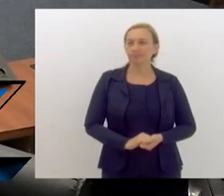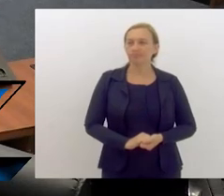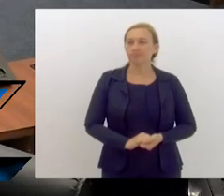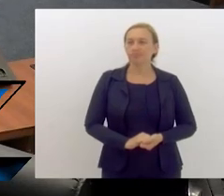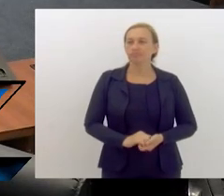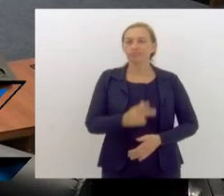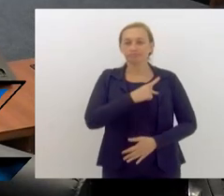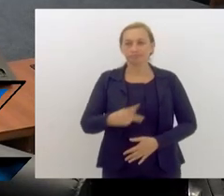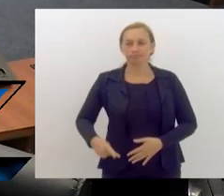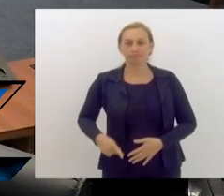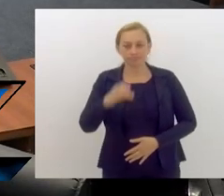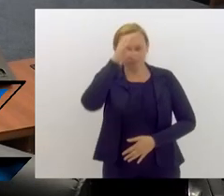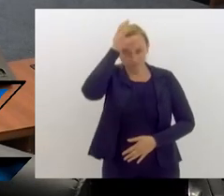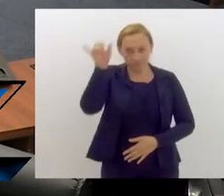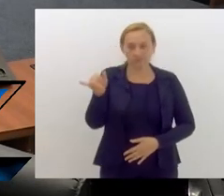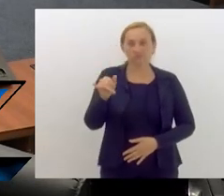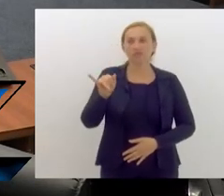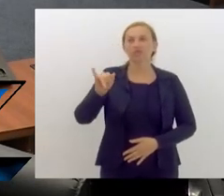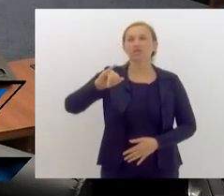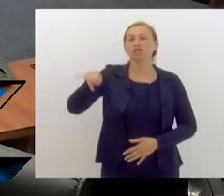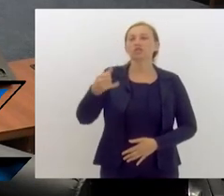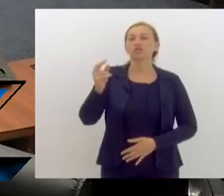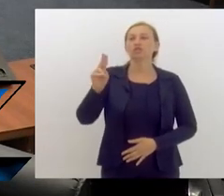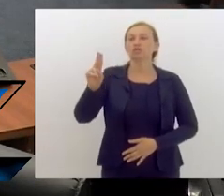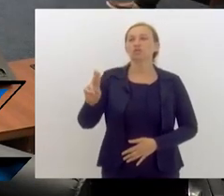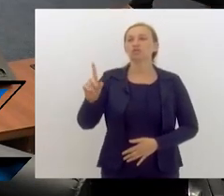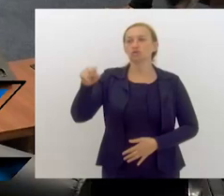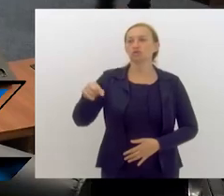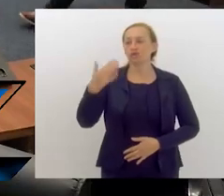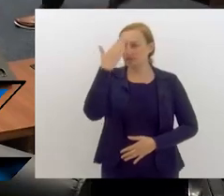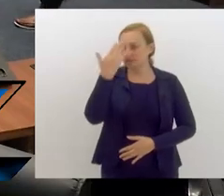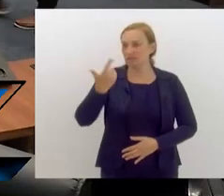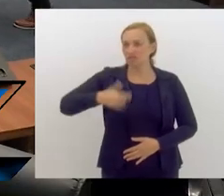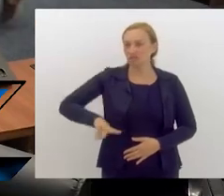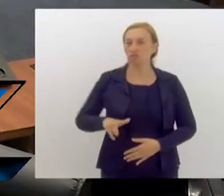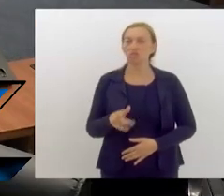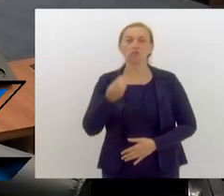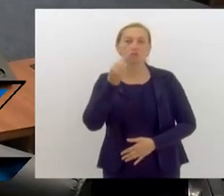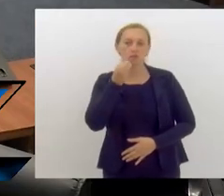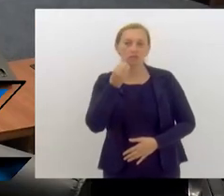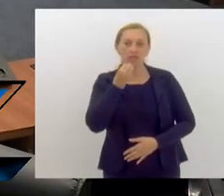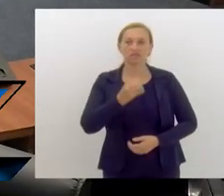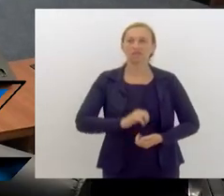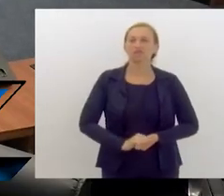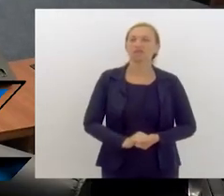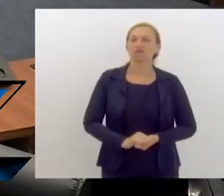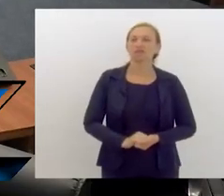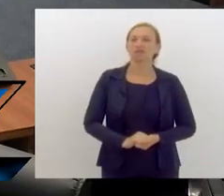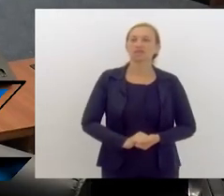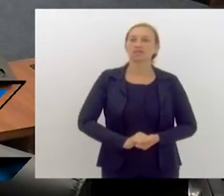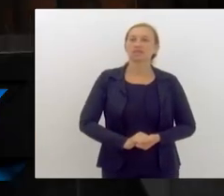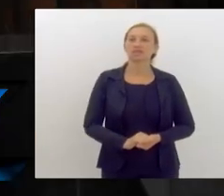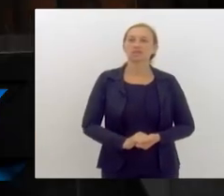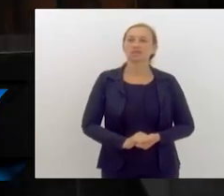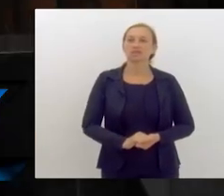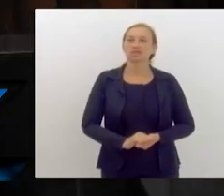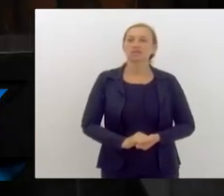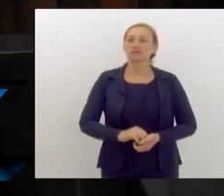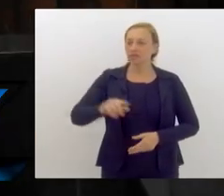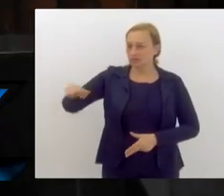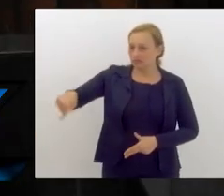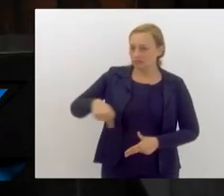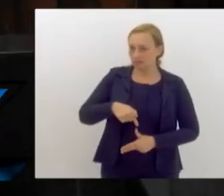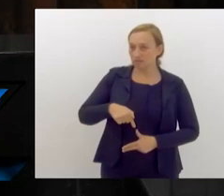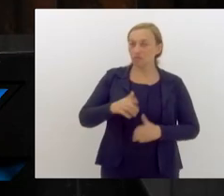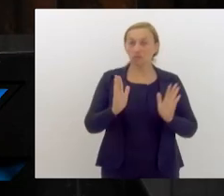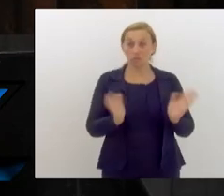é presidente a Ju primeiro agradecer mais uma vez a sua oportunidade e o que me traz a essa Tribuna